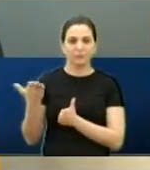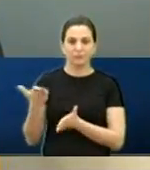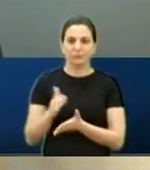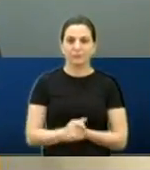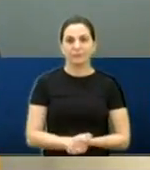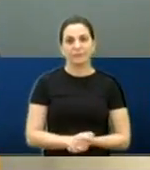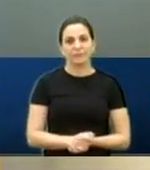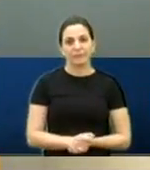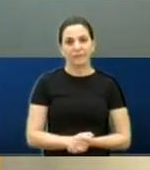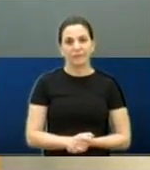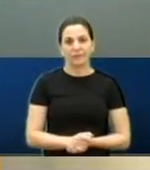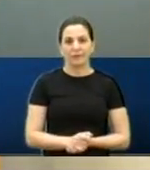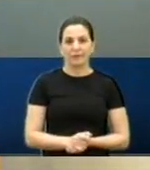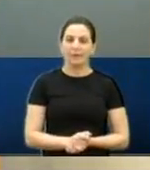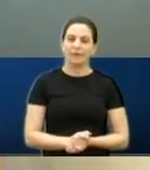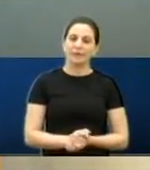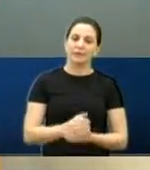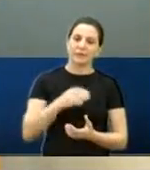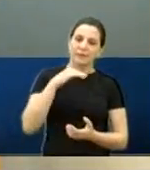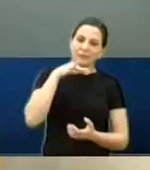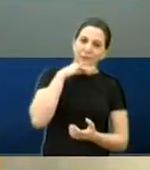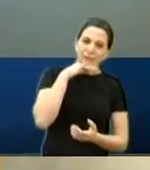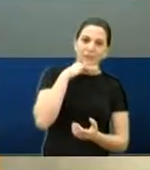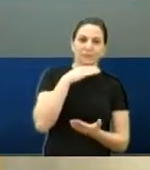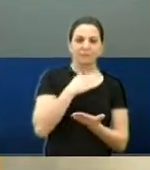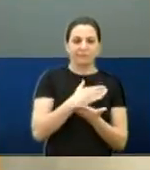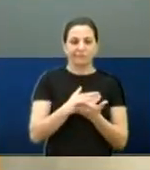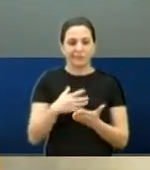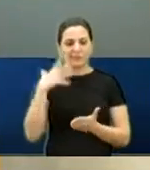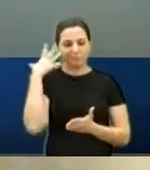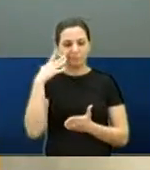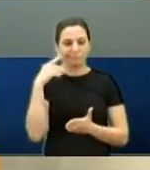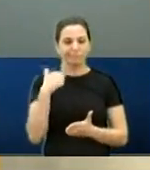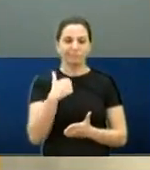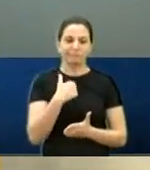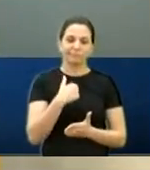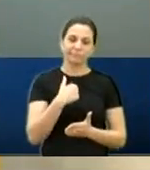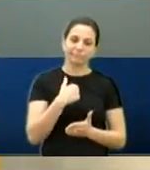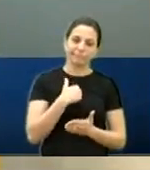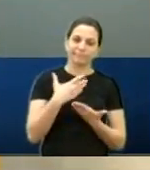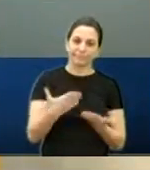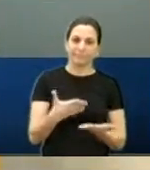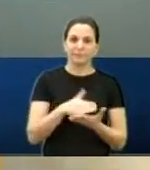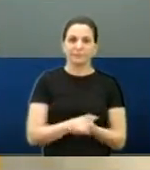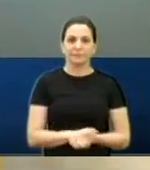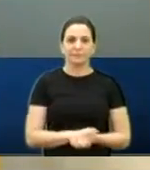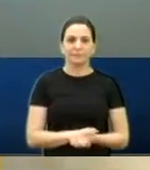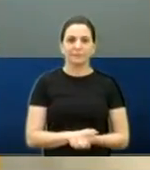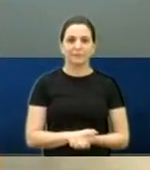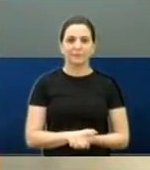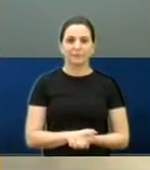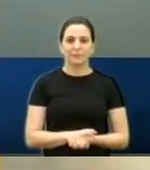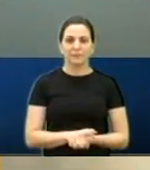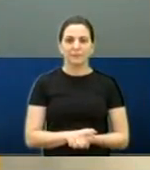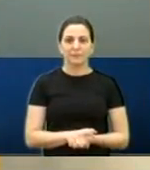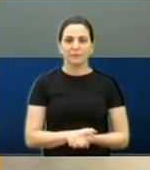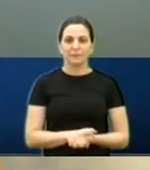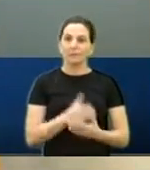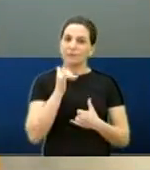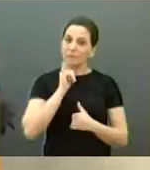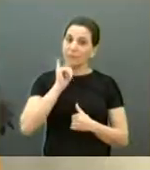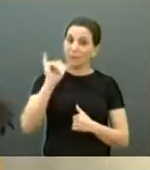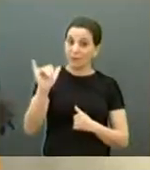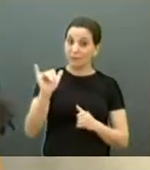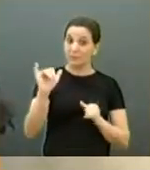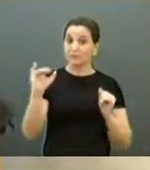a gente começar uma palavra agora depois desse momento bom eu quero deixar aqui um recado das